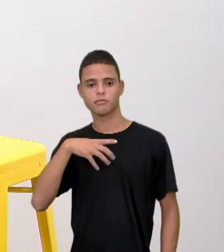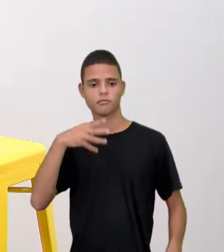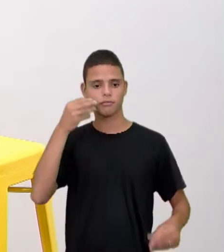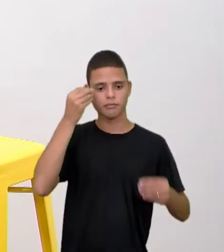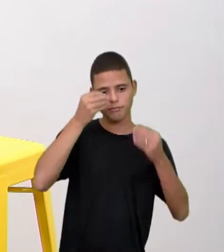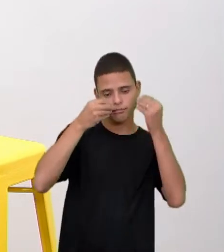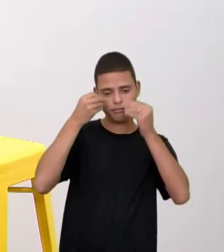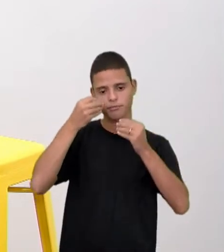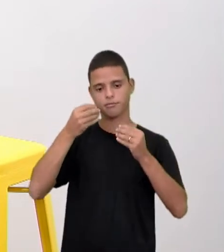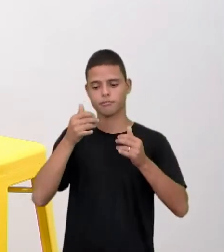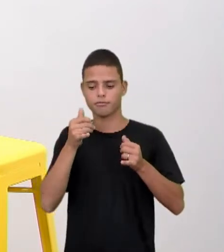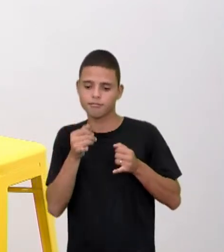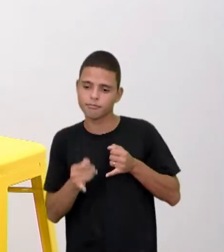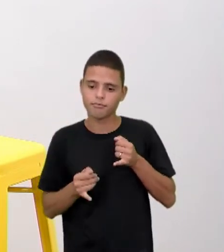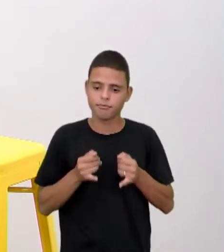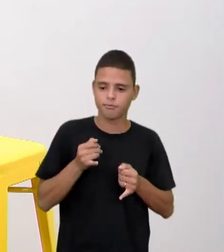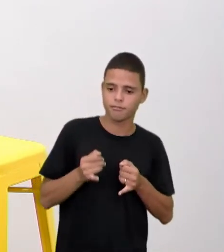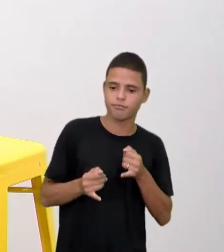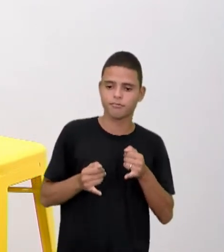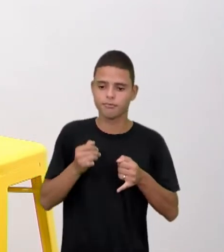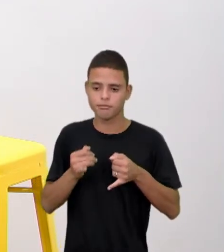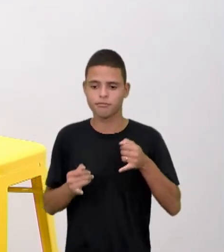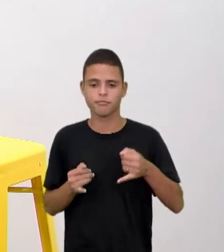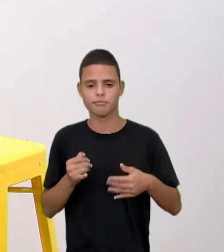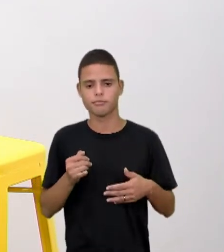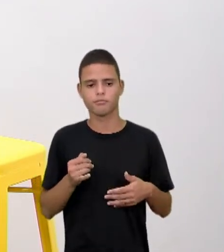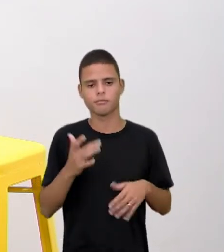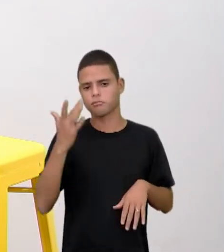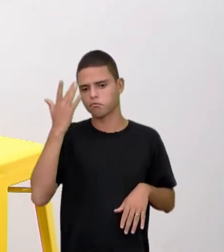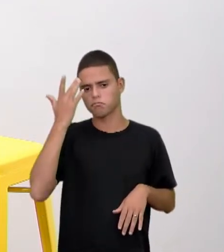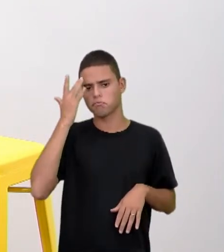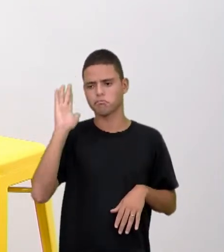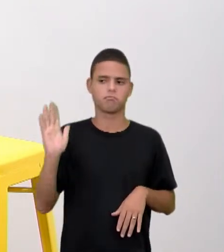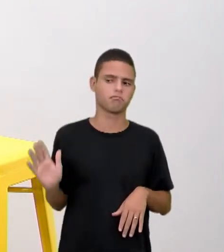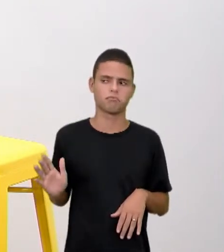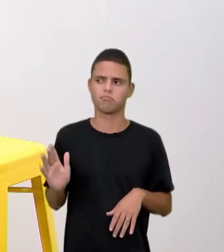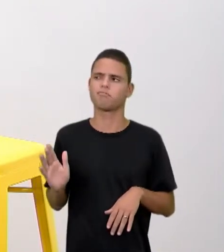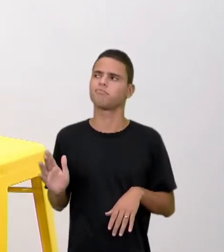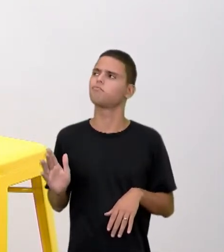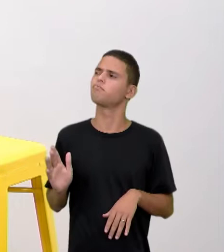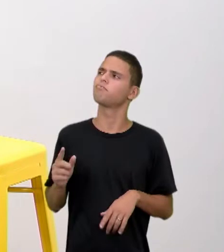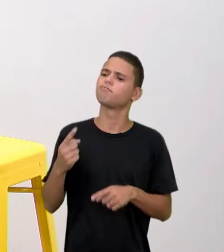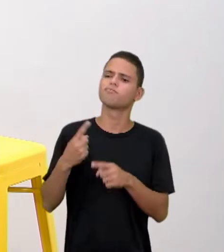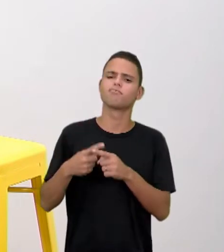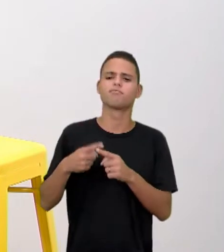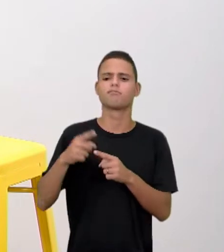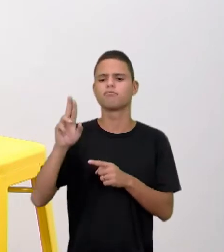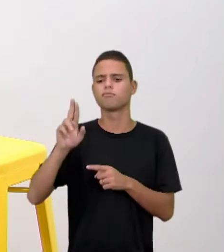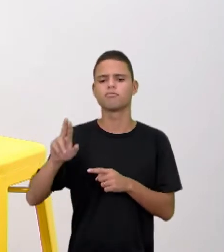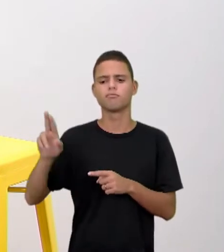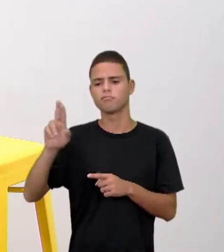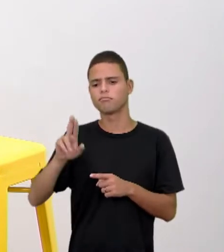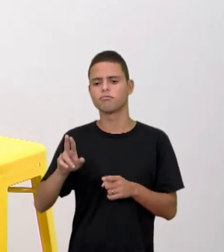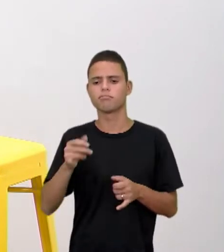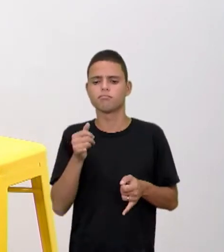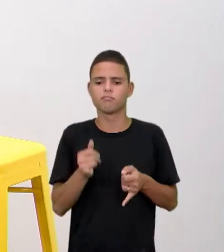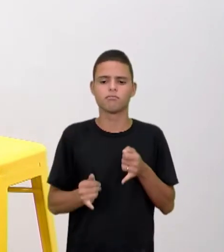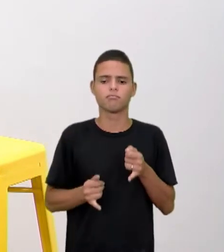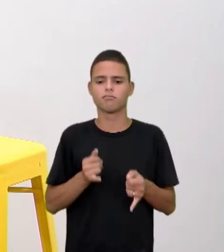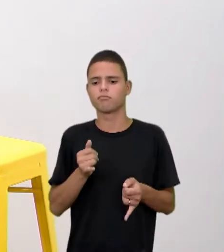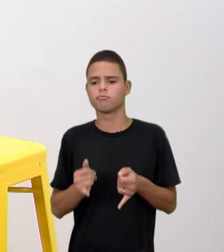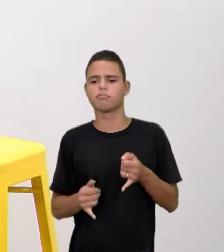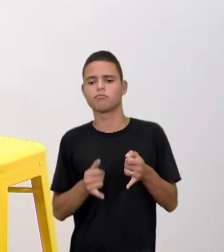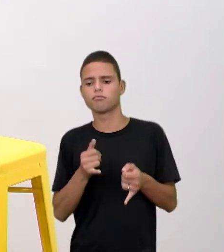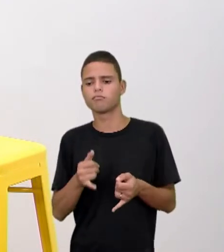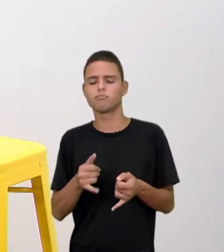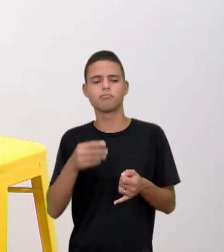tinha salto. Eu sabia para que era aquilo? Não. Eu entendia por que ela usava maquiagem, eu entendia por que do salto